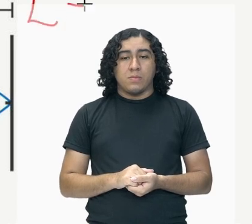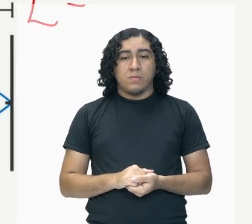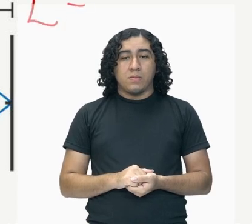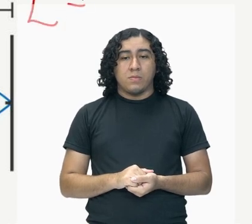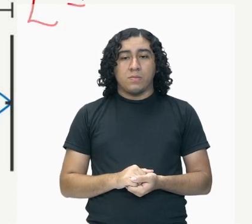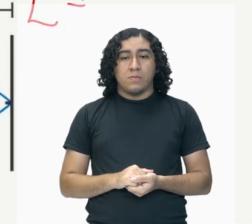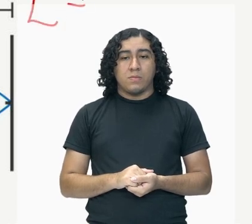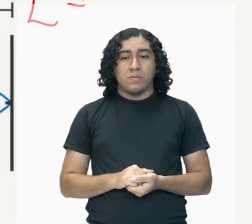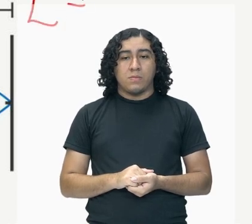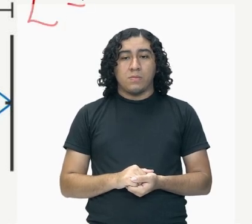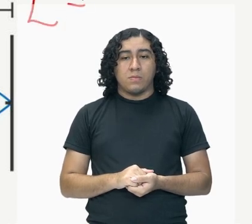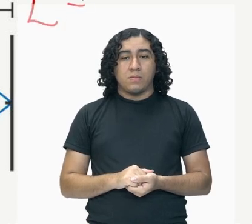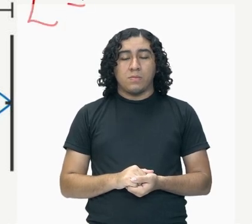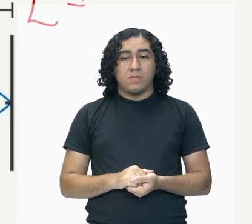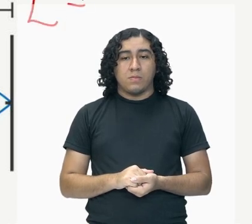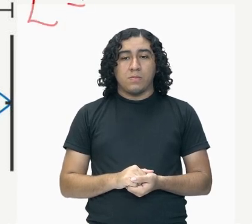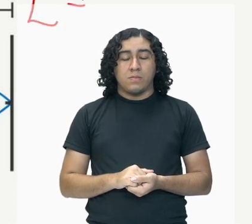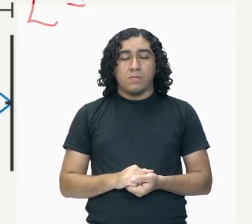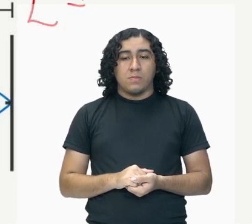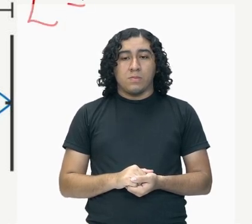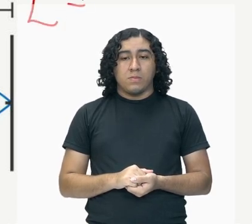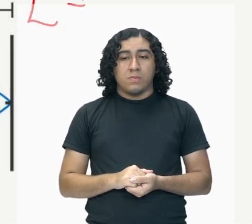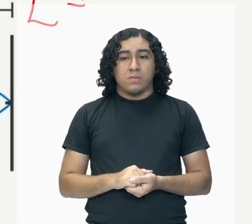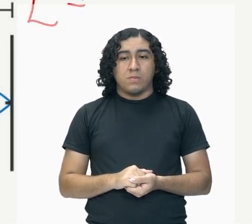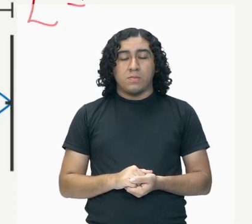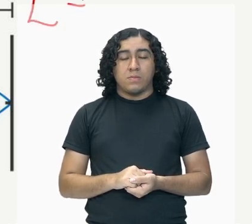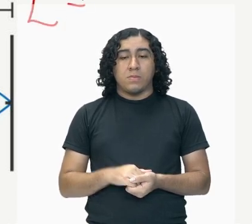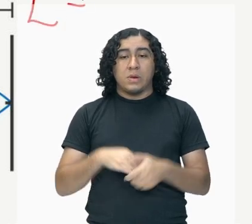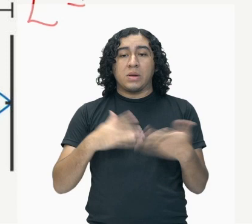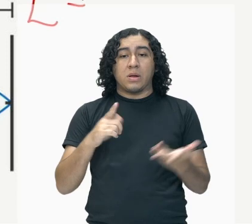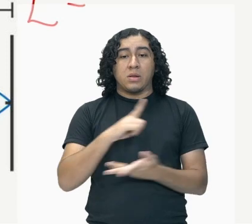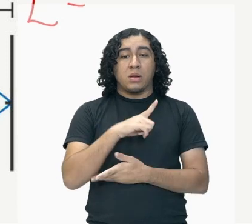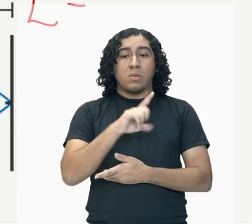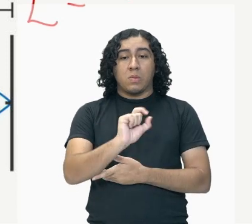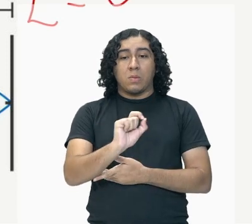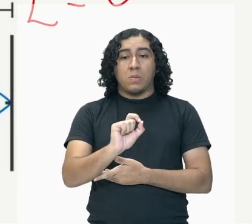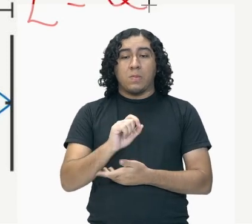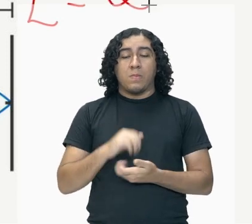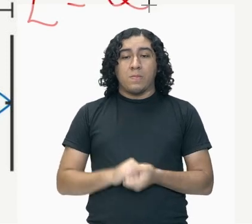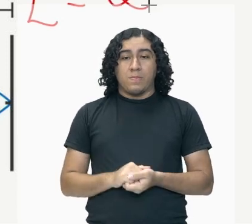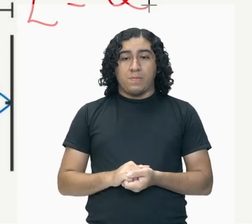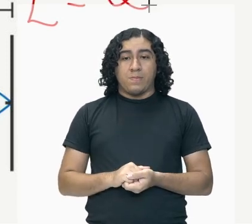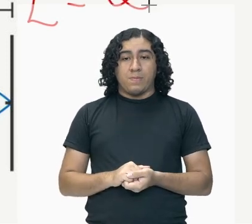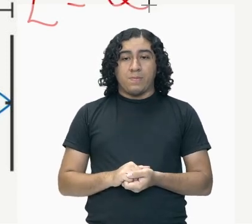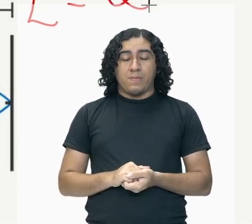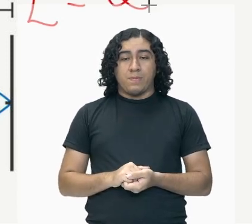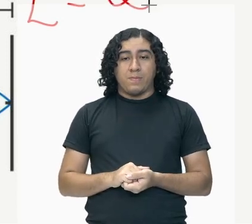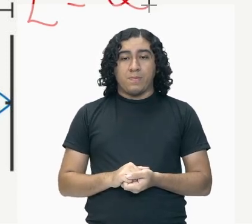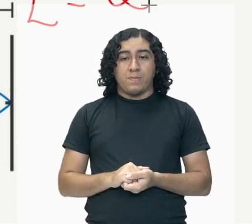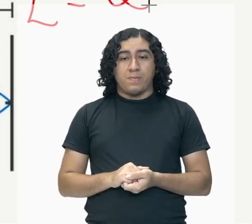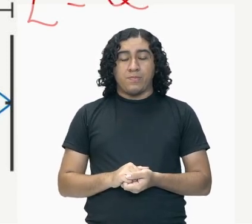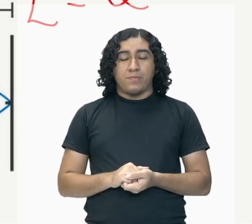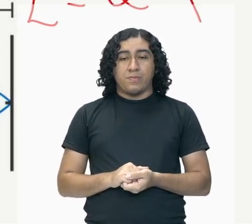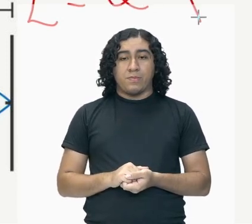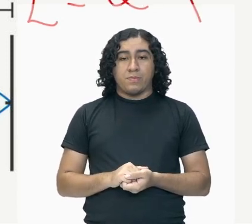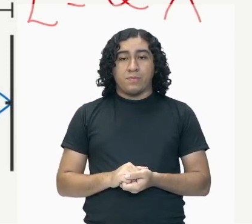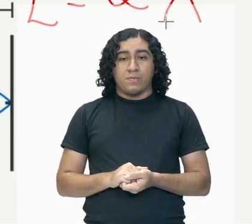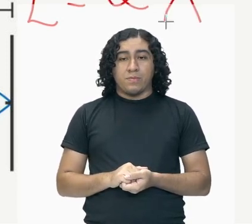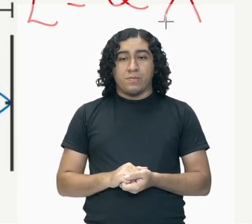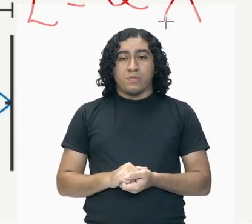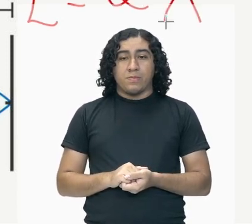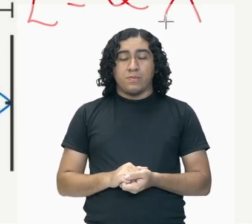o comprimento de da corda é o próprio comprimento é duas vezes o comprimento de